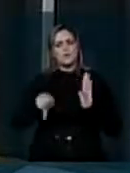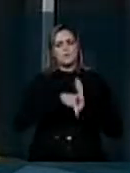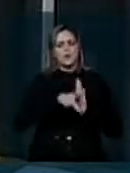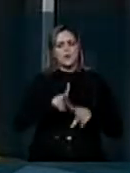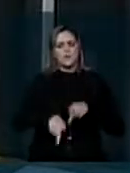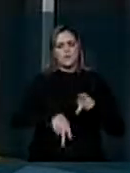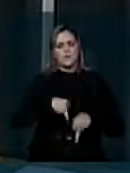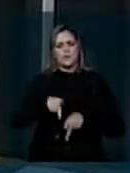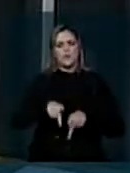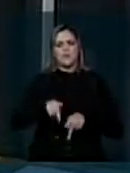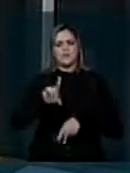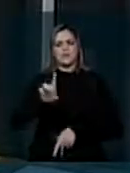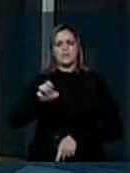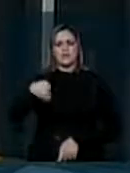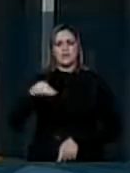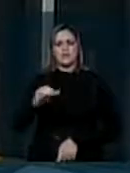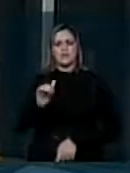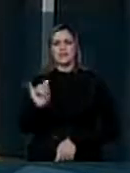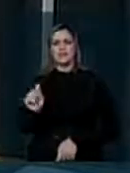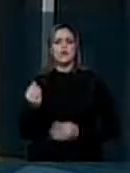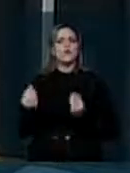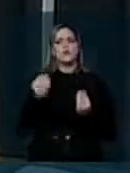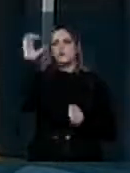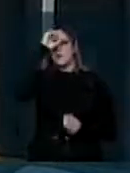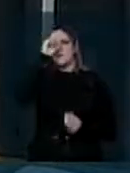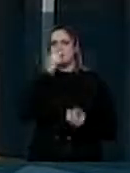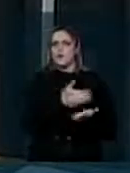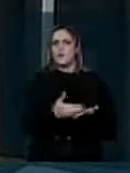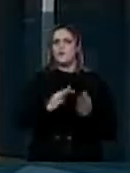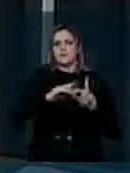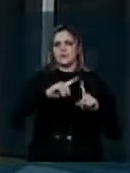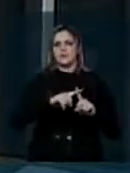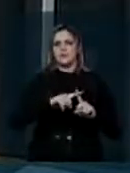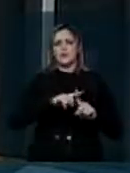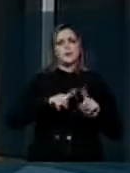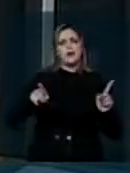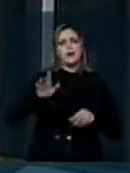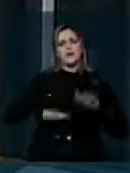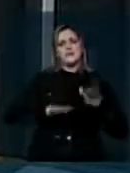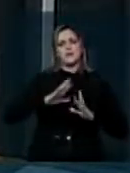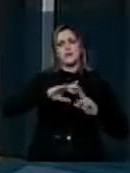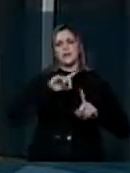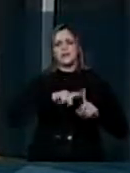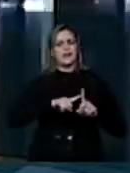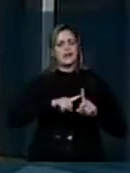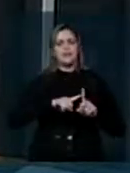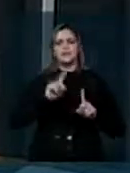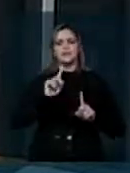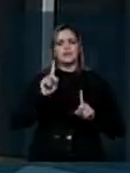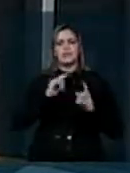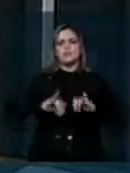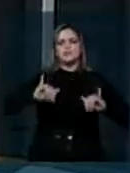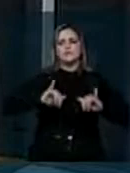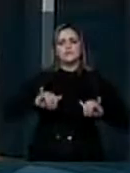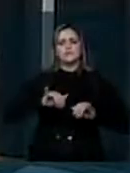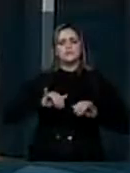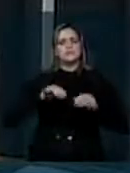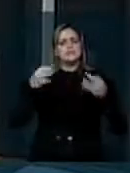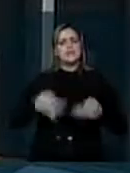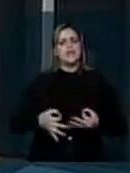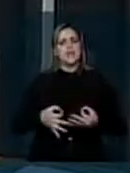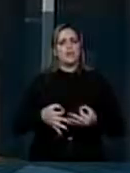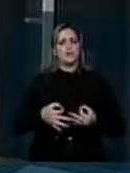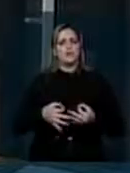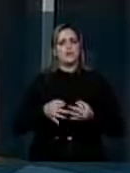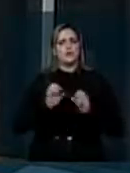igreja. E a nossa própria igreja às vezes renuncia ao conceito de democracia e de povo e faz de